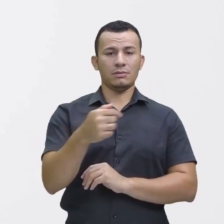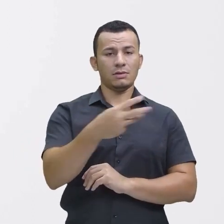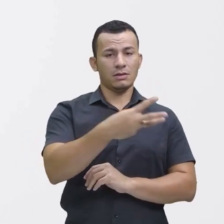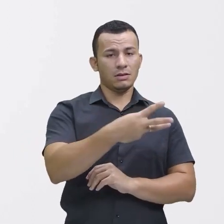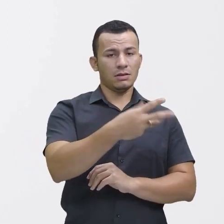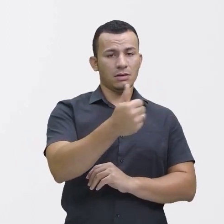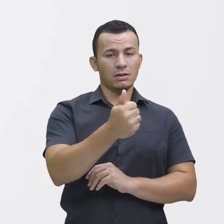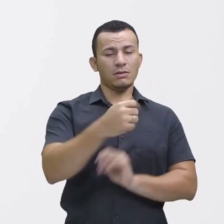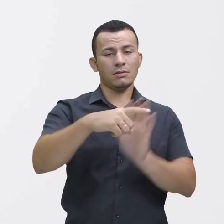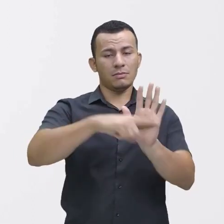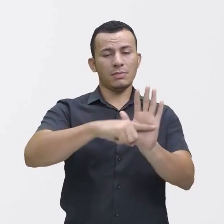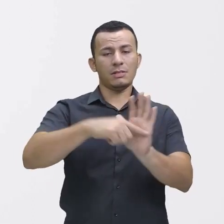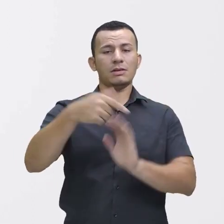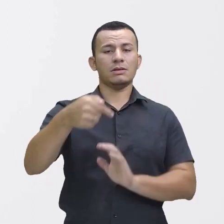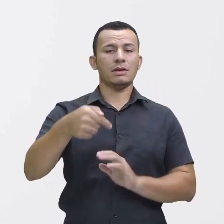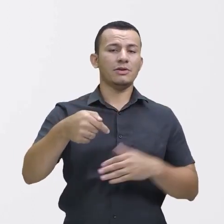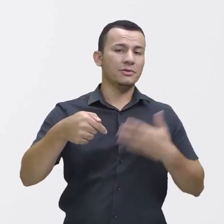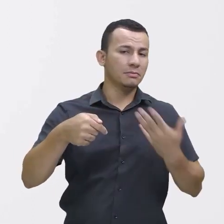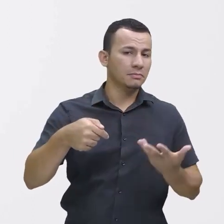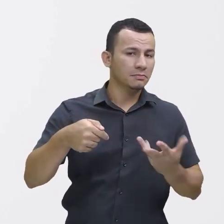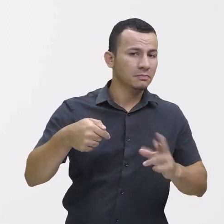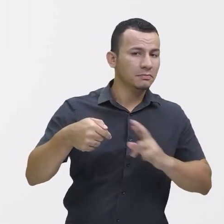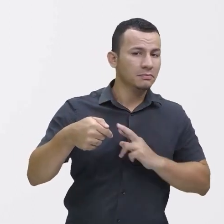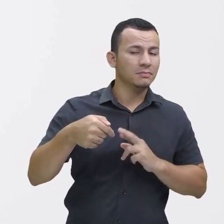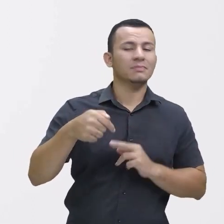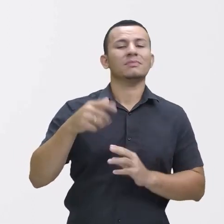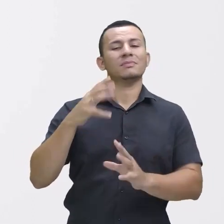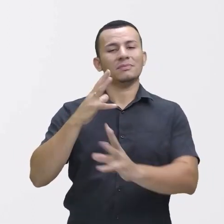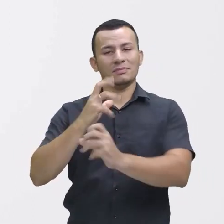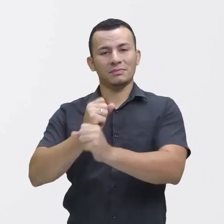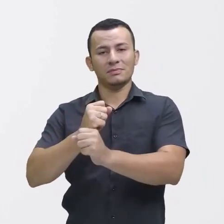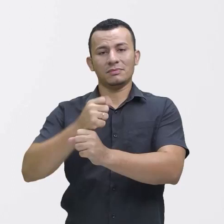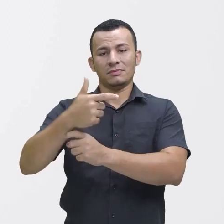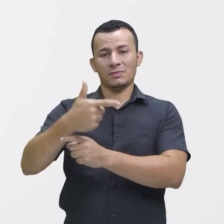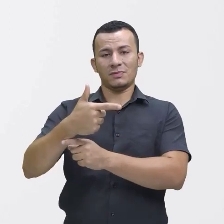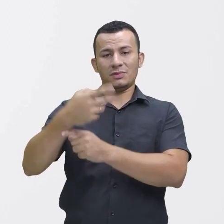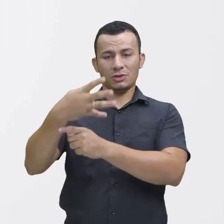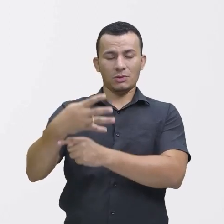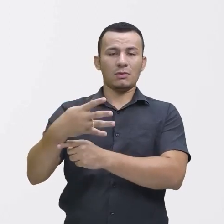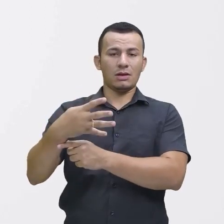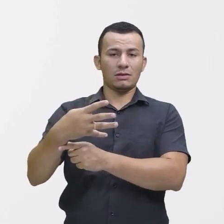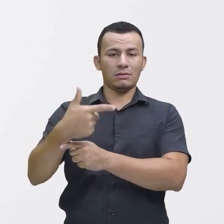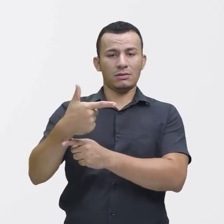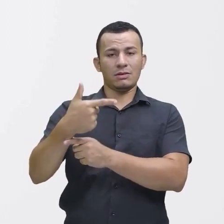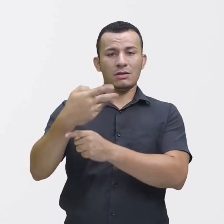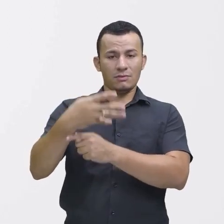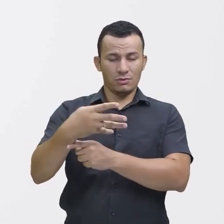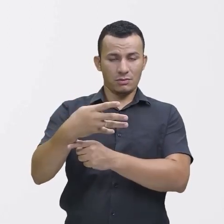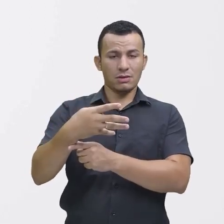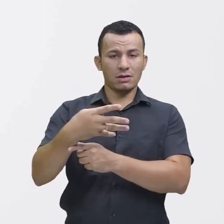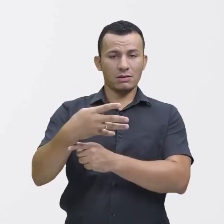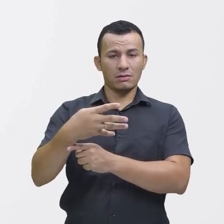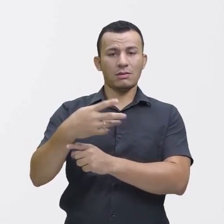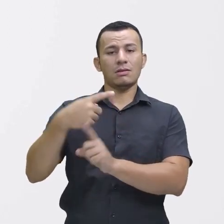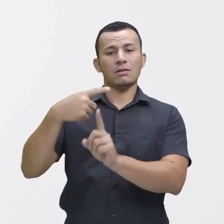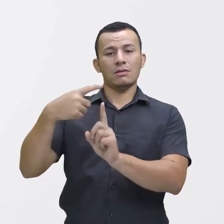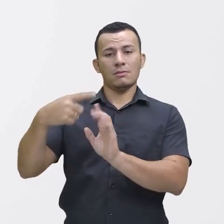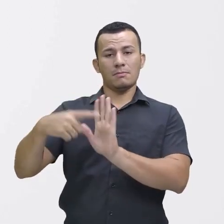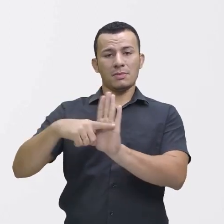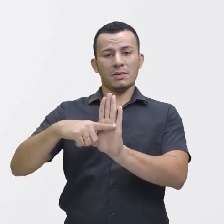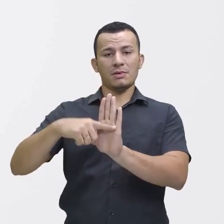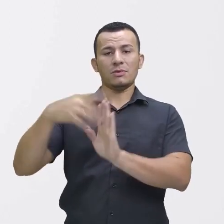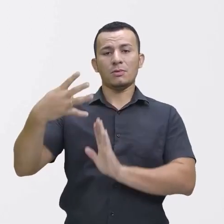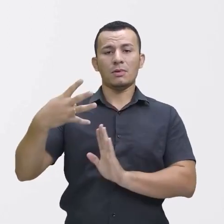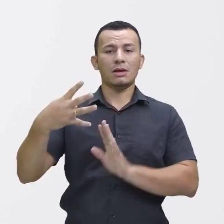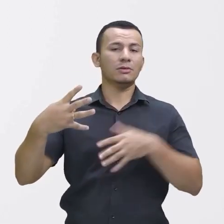o 7, que é igual a 24. Vou pegar o resultado, vou juntar com 4. 24 menos 4, quanto